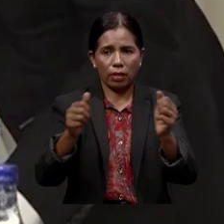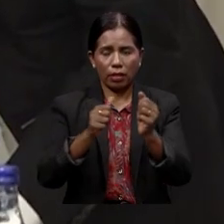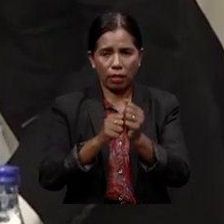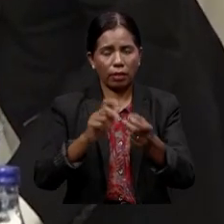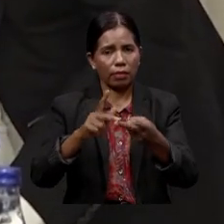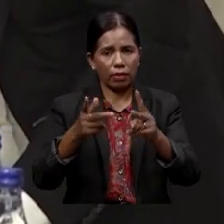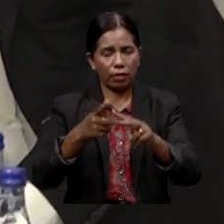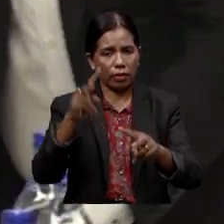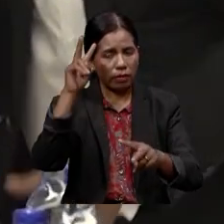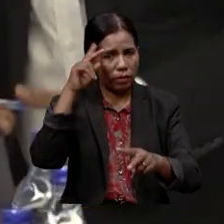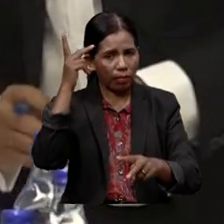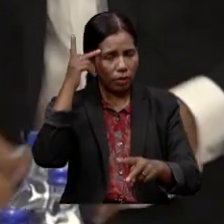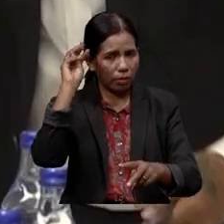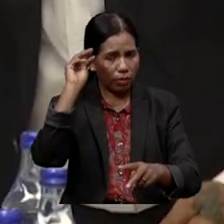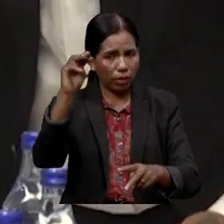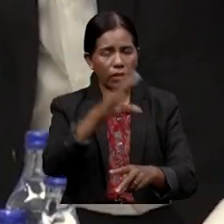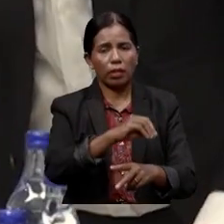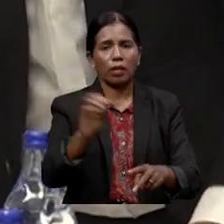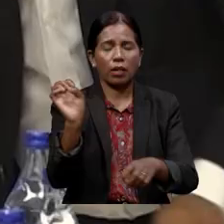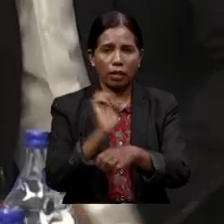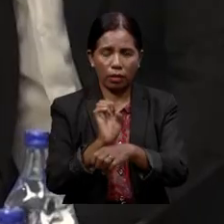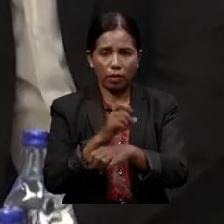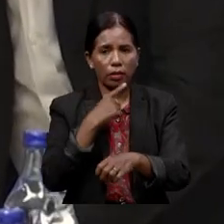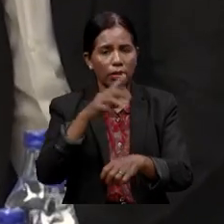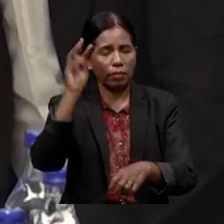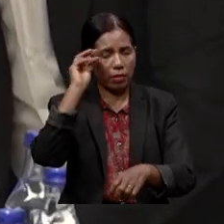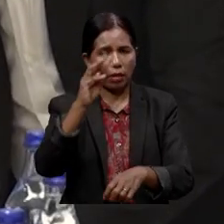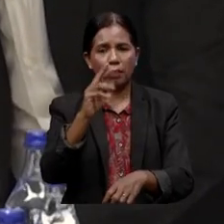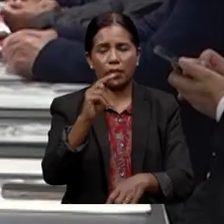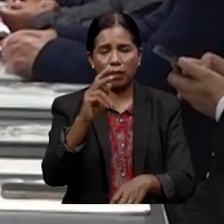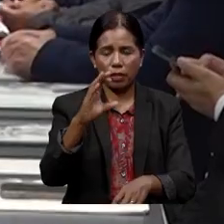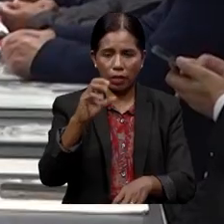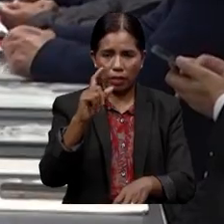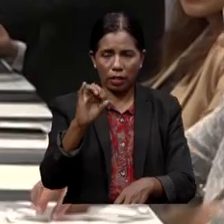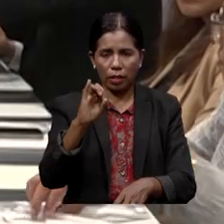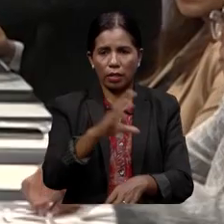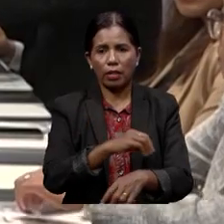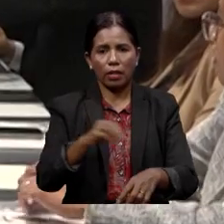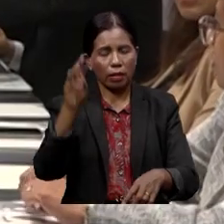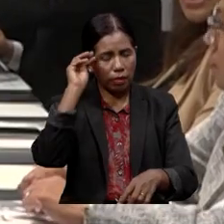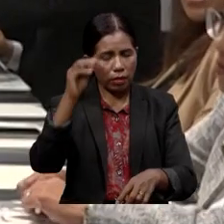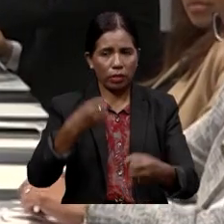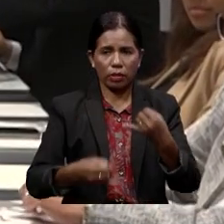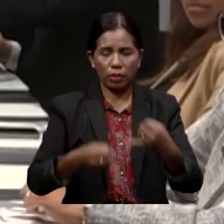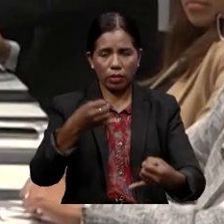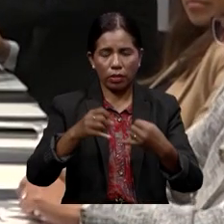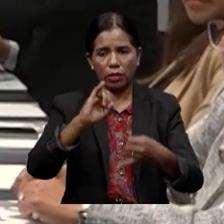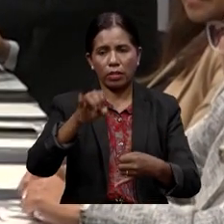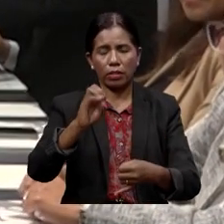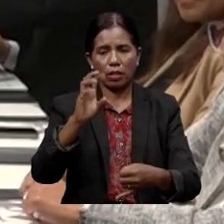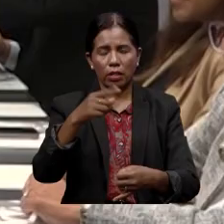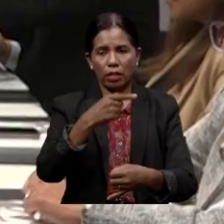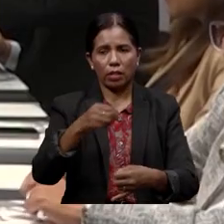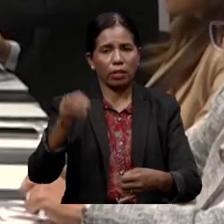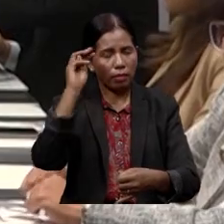né? Vice-Primeiro-Ministro, Ministro Coordenador Assunto Econômico, no Ministro Turismo e no Ambiente, Francisco Albuadilai, Ministro de Justiça, Sérgio Ornai, Ministro de